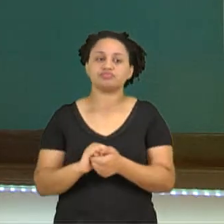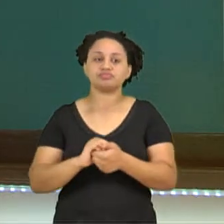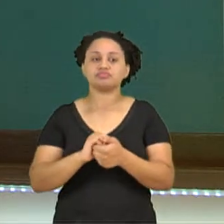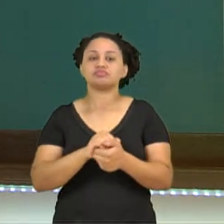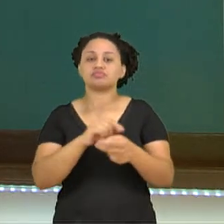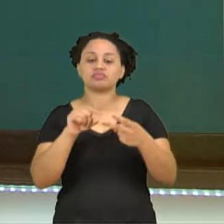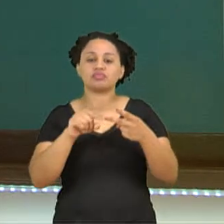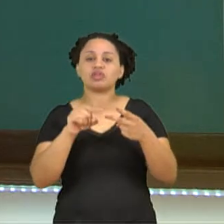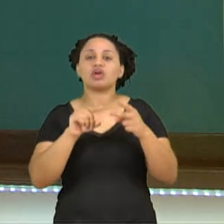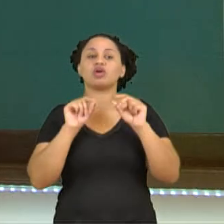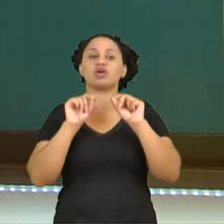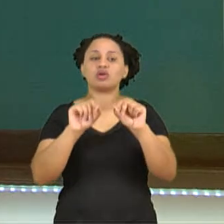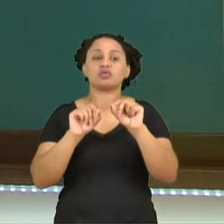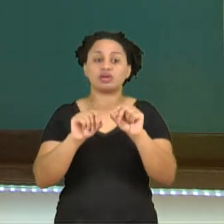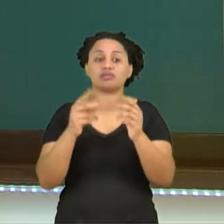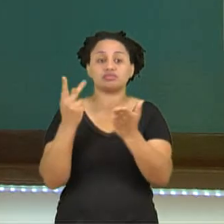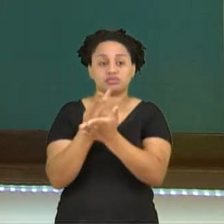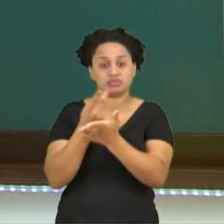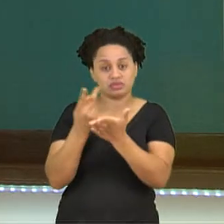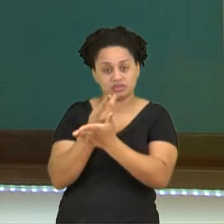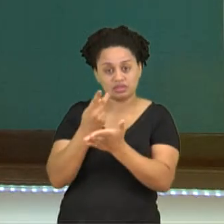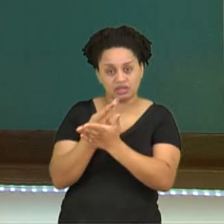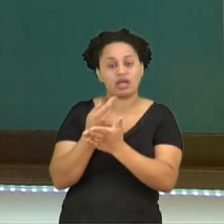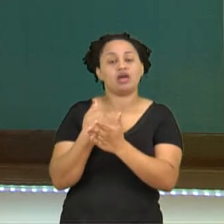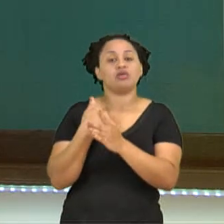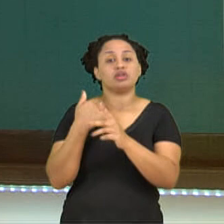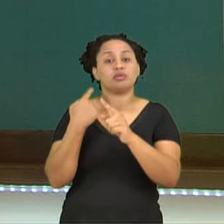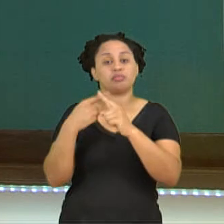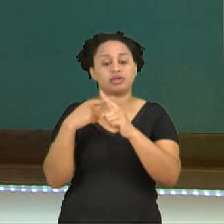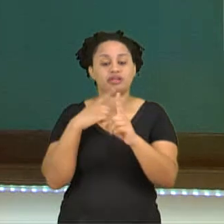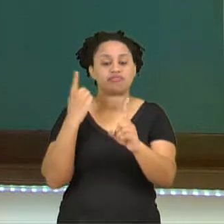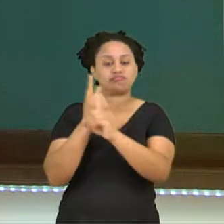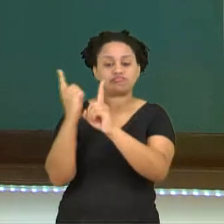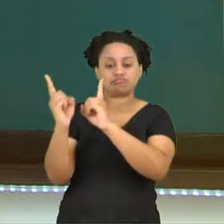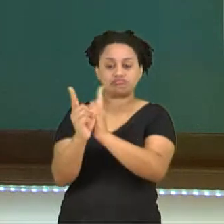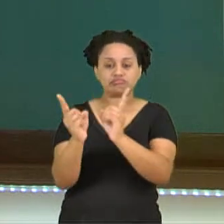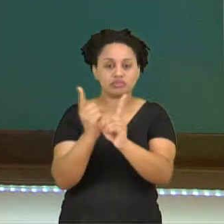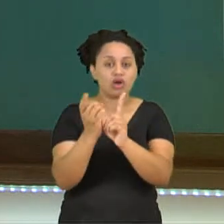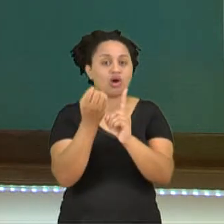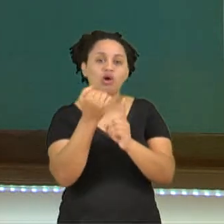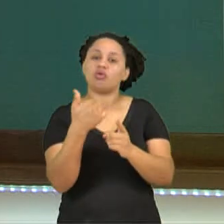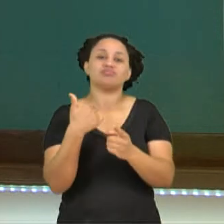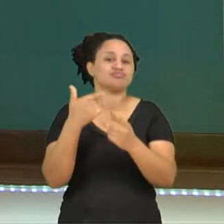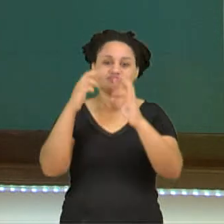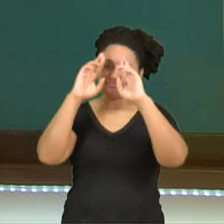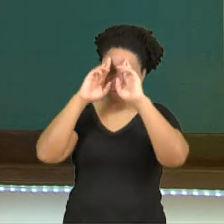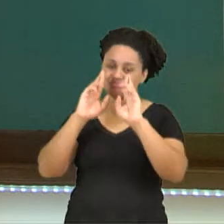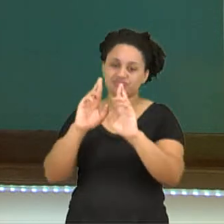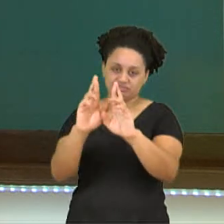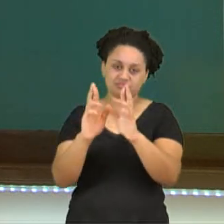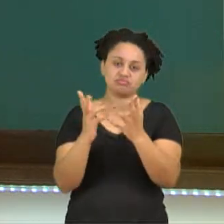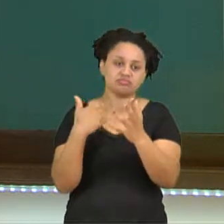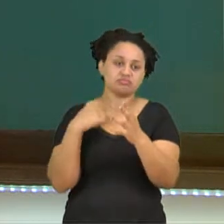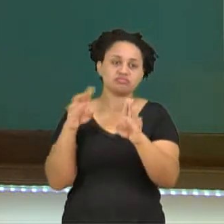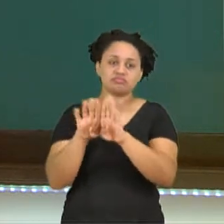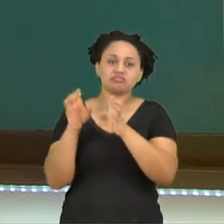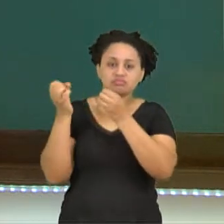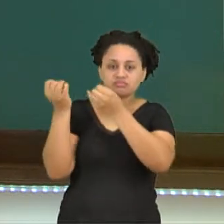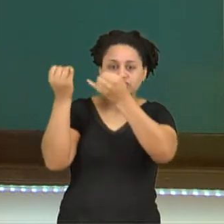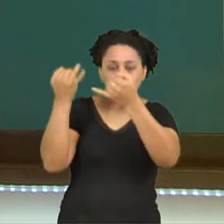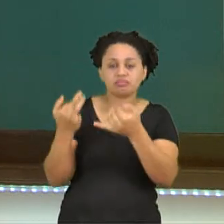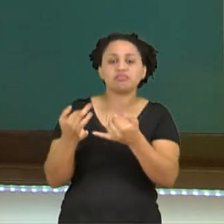Faltas são infrações às regras envolvendo contato físico com comportamento antidesportivo. Isso eu acabei de explicar em relação